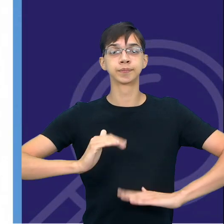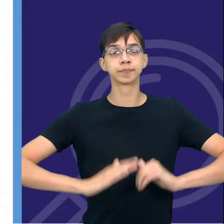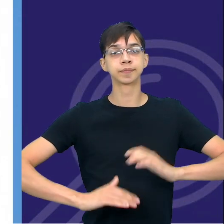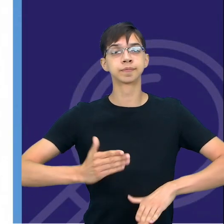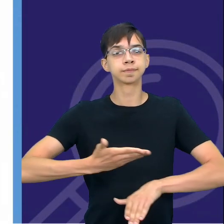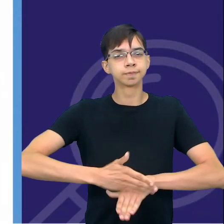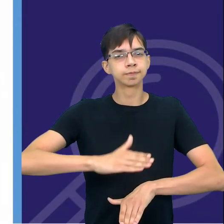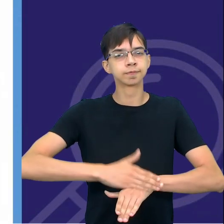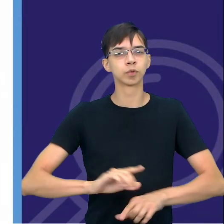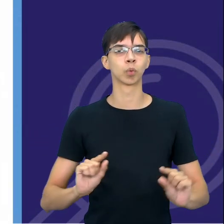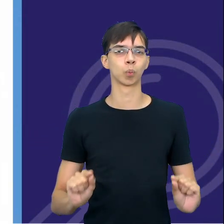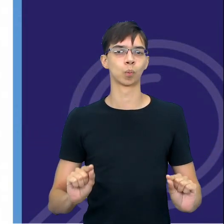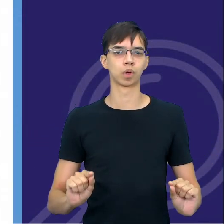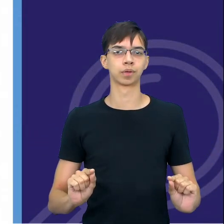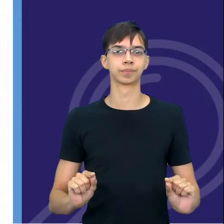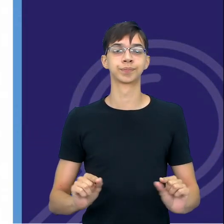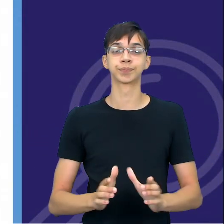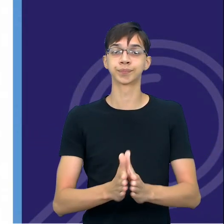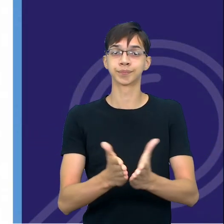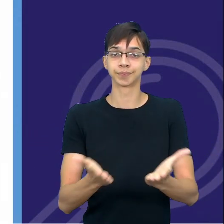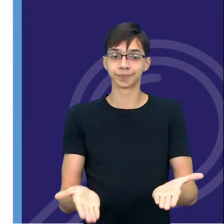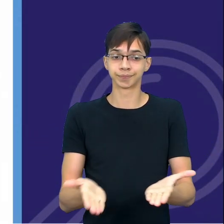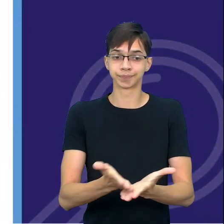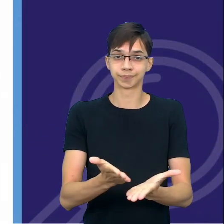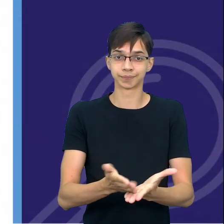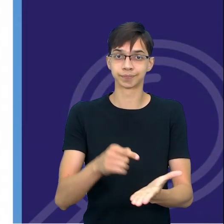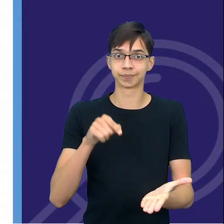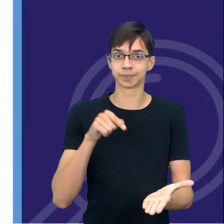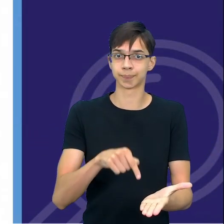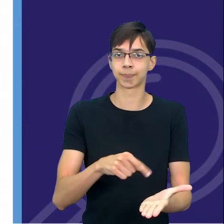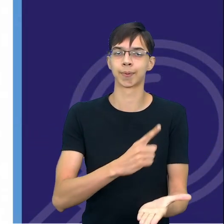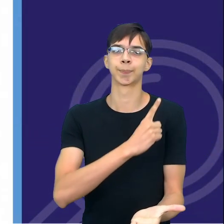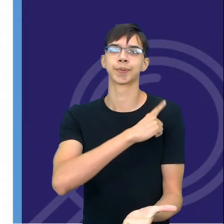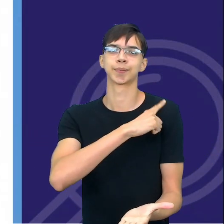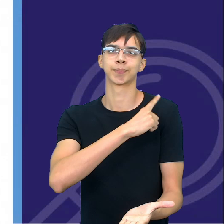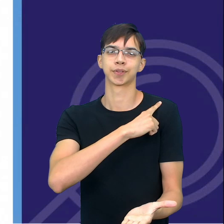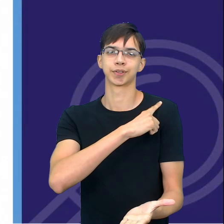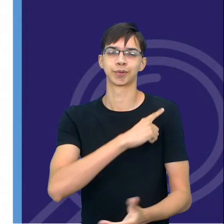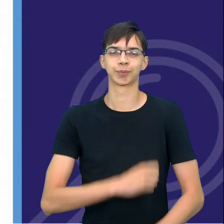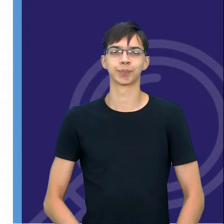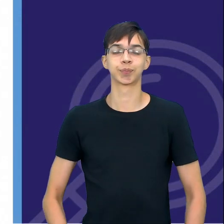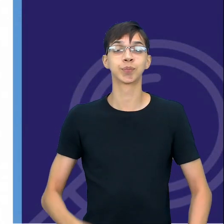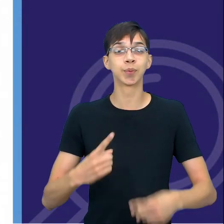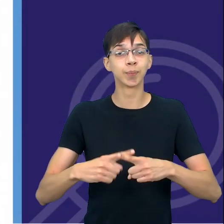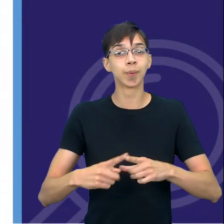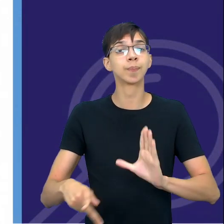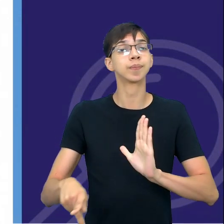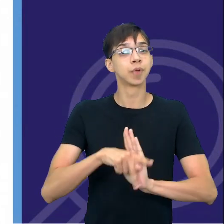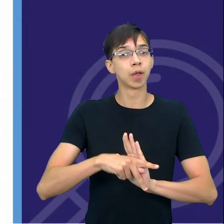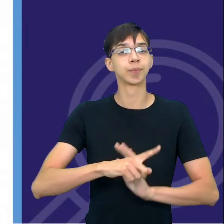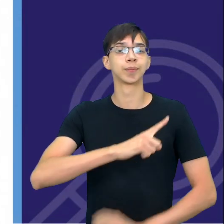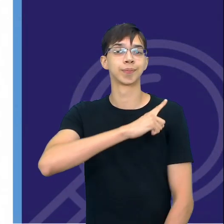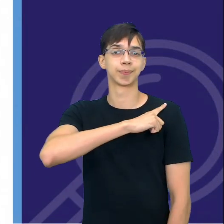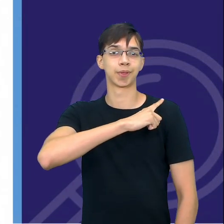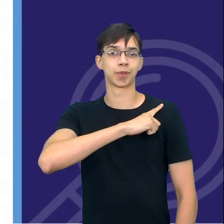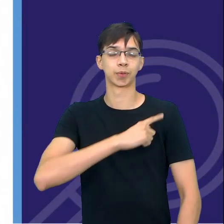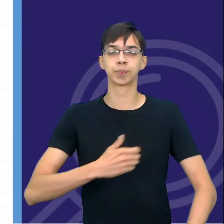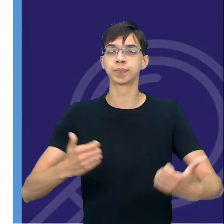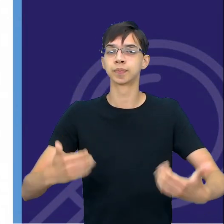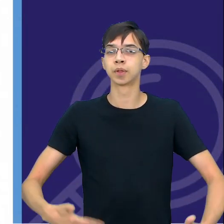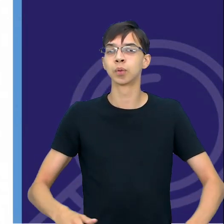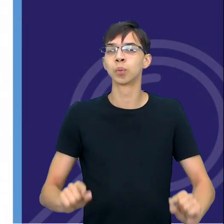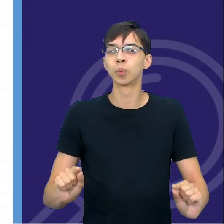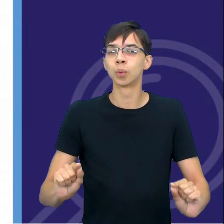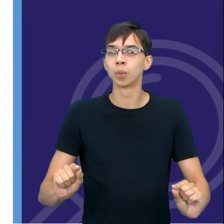está presente no caderno da primeira série, porque essa é uma habilidade prevista para a primeira série. E que vai falar, essa